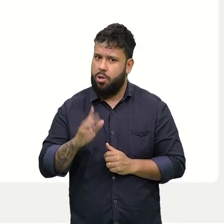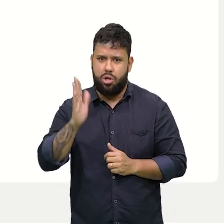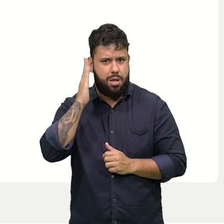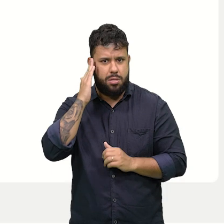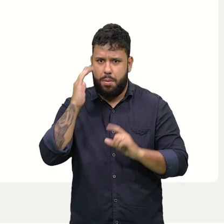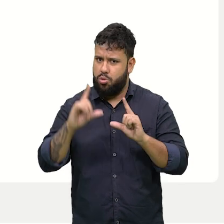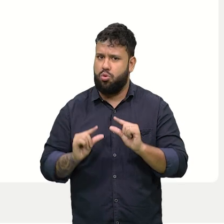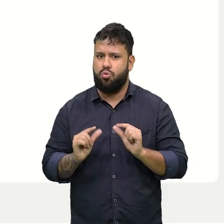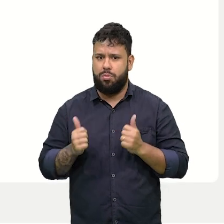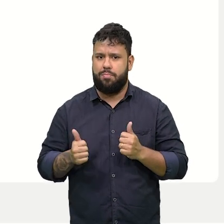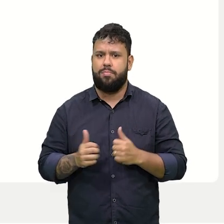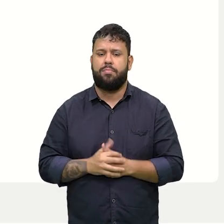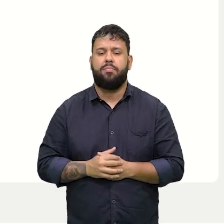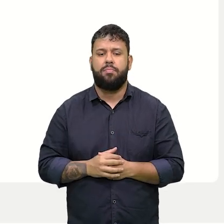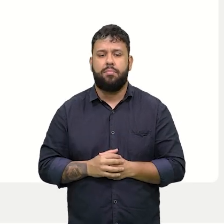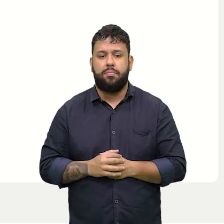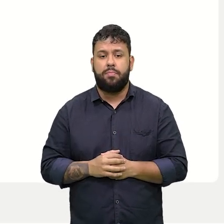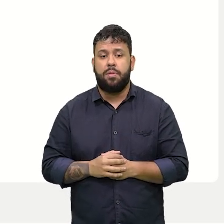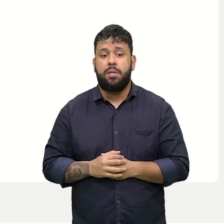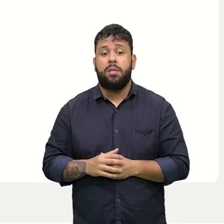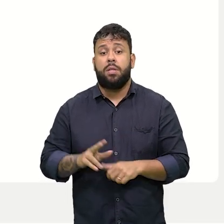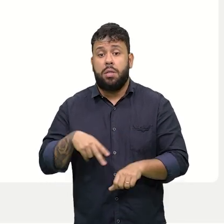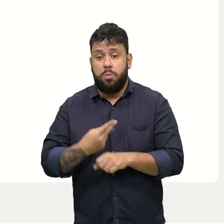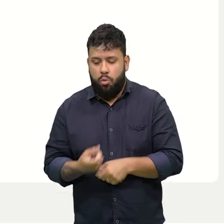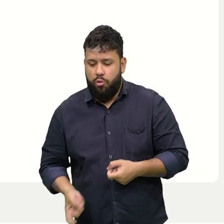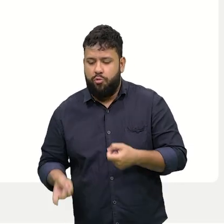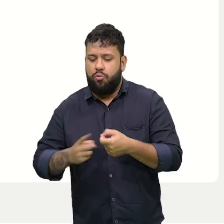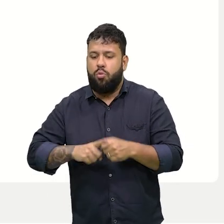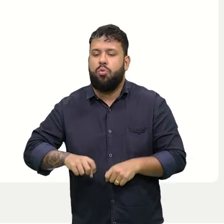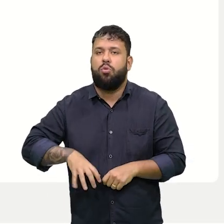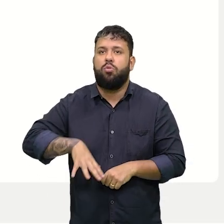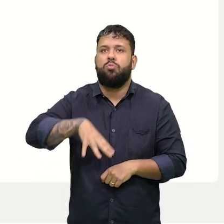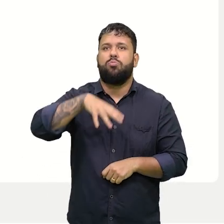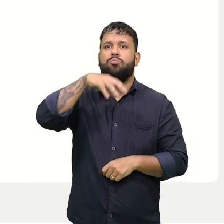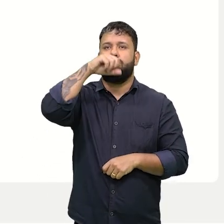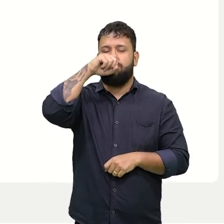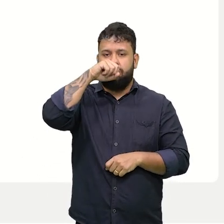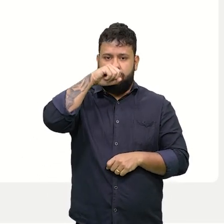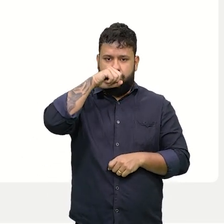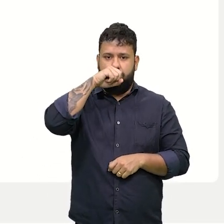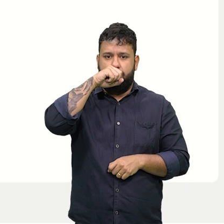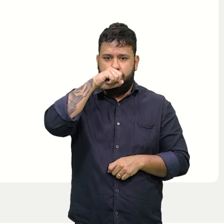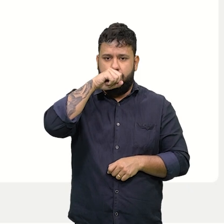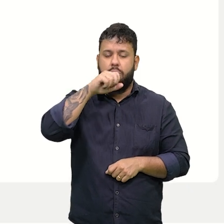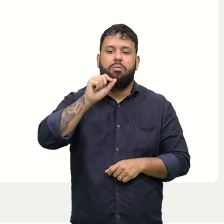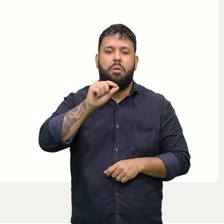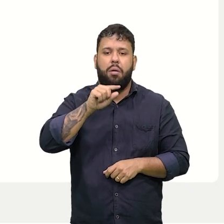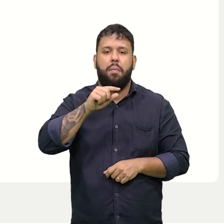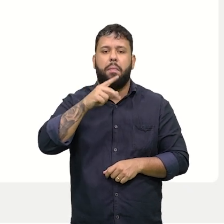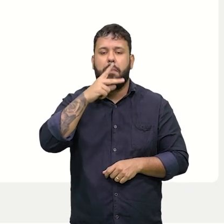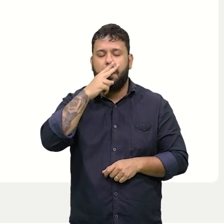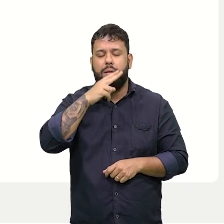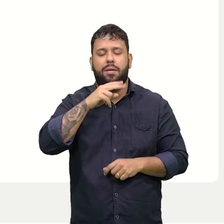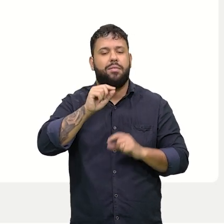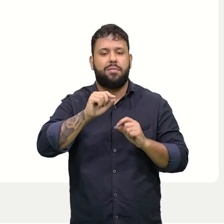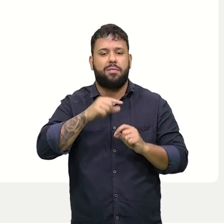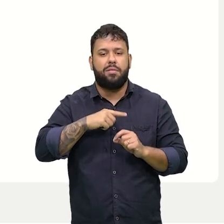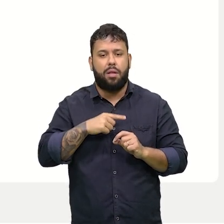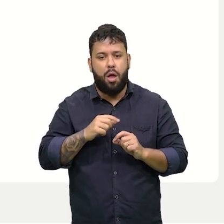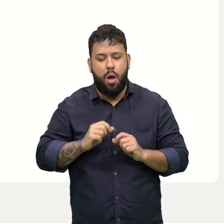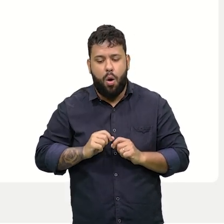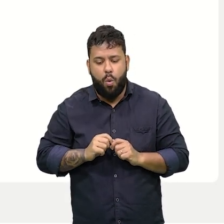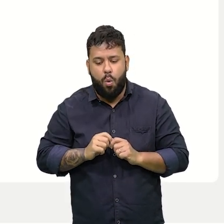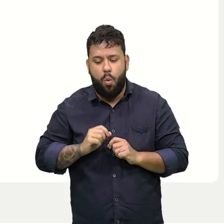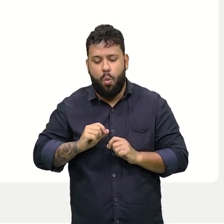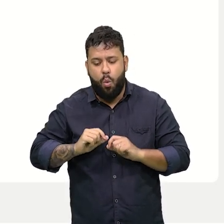daqui a gente já consegue determinar. E ao retornar à superfície, o promove o aumento da frequência respiratória.